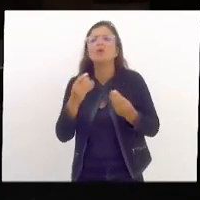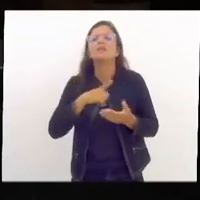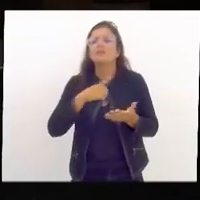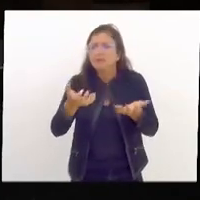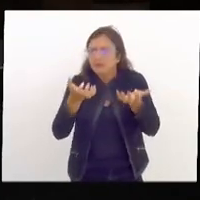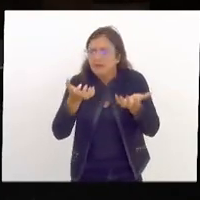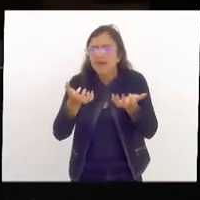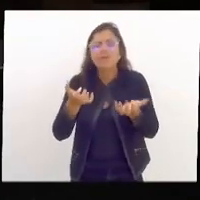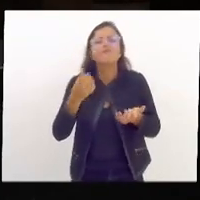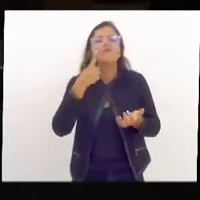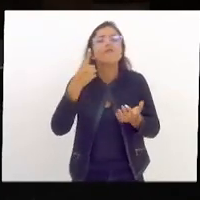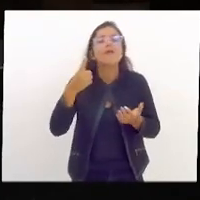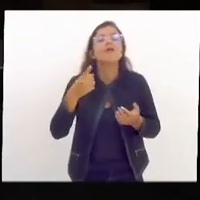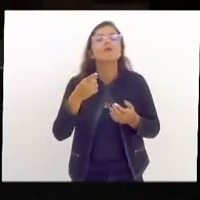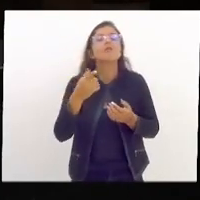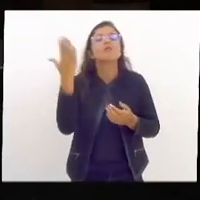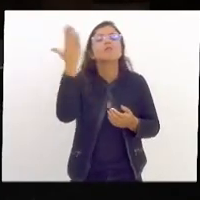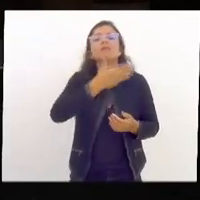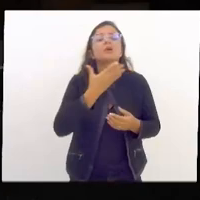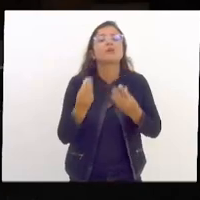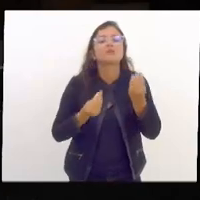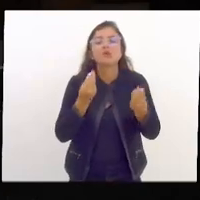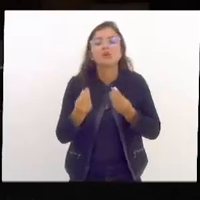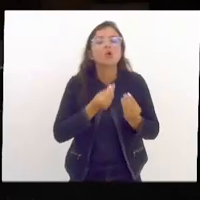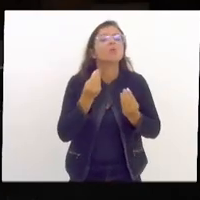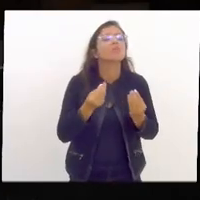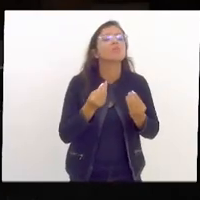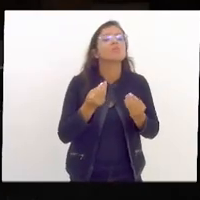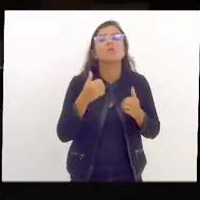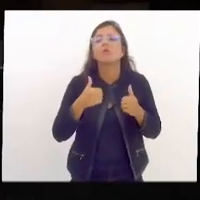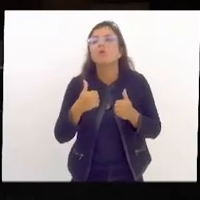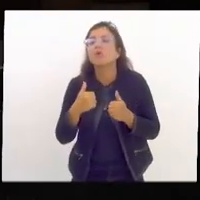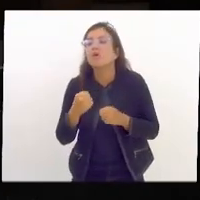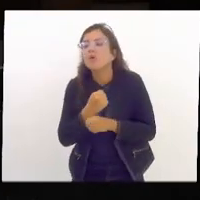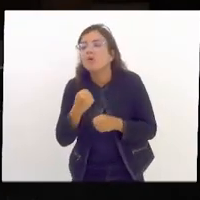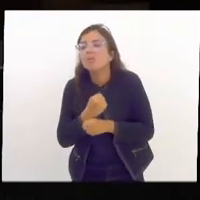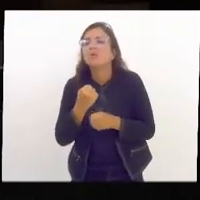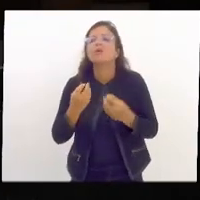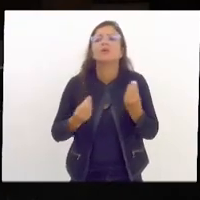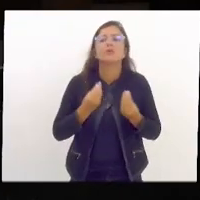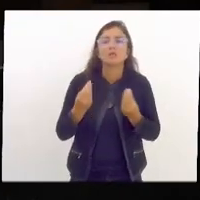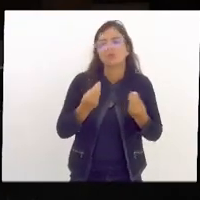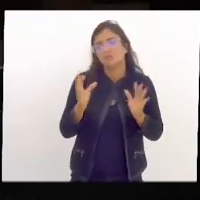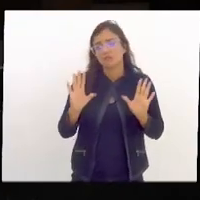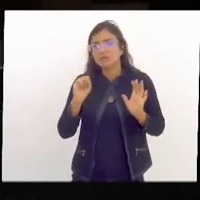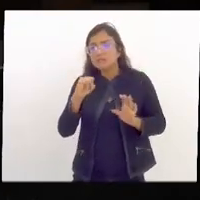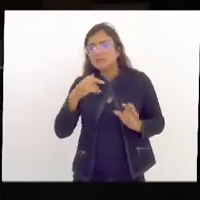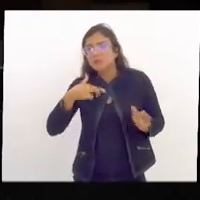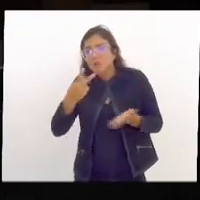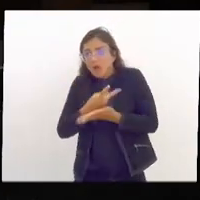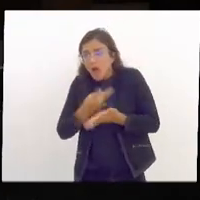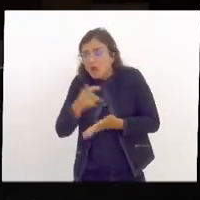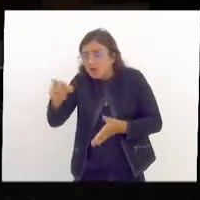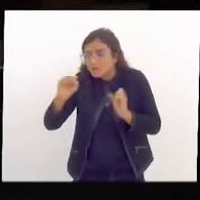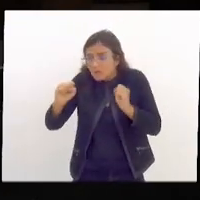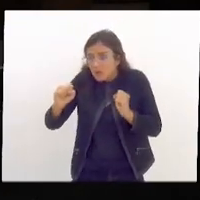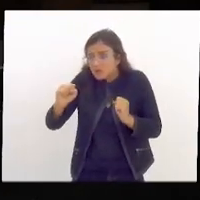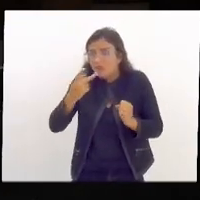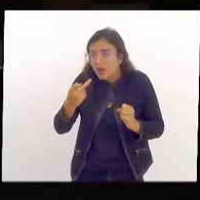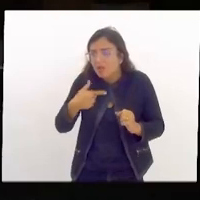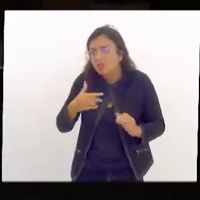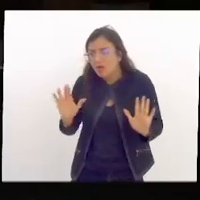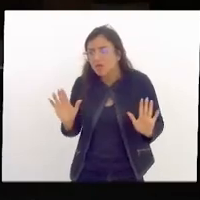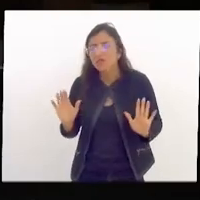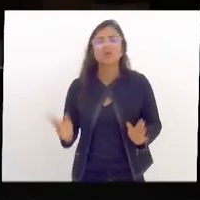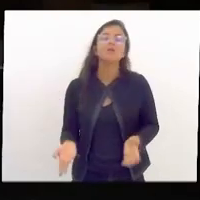físico e financeiro da execução das obras, não é isso, deputado Luiz Paulo? Se eu estiver errado, me corrija, deputado Luiz Paulo. Fizemos